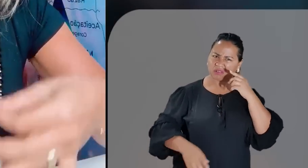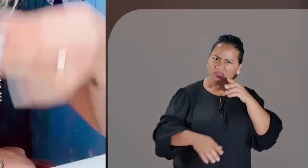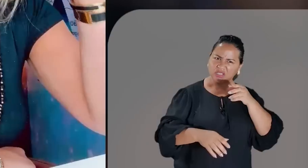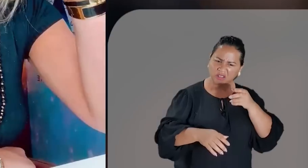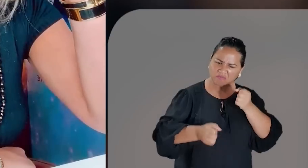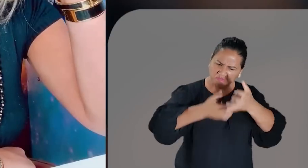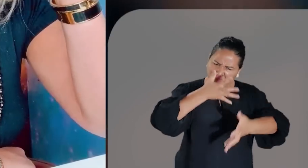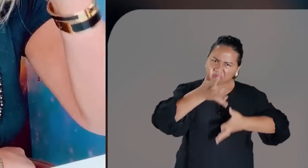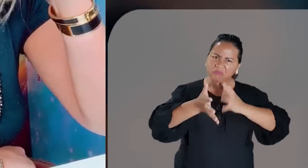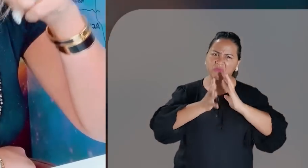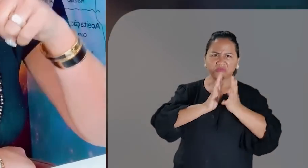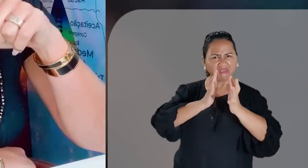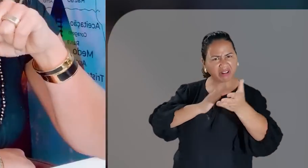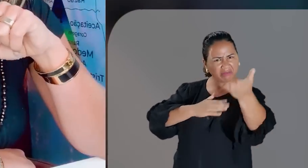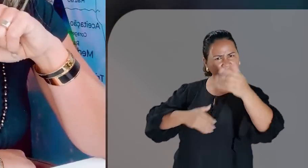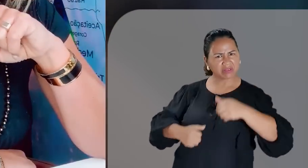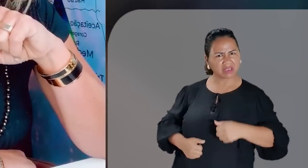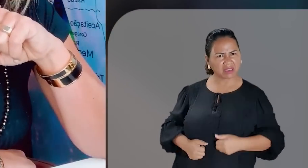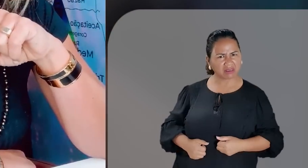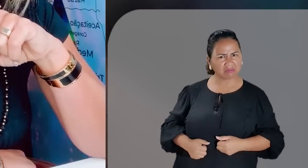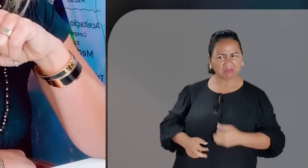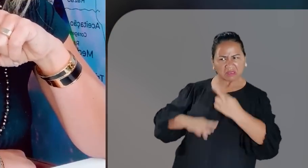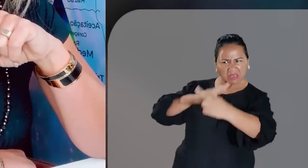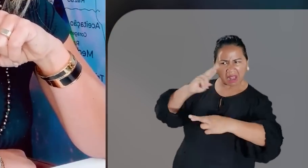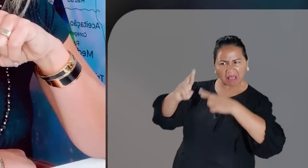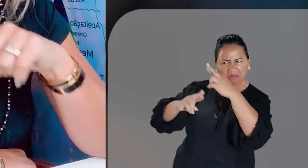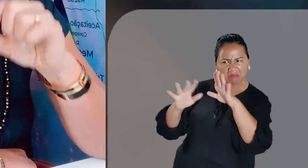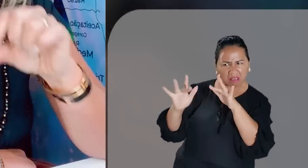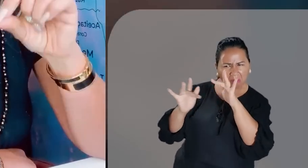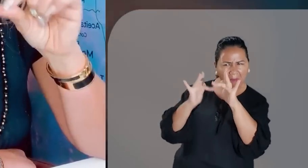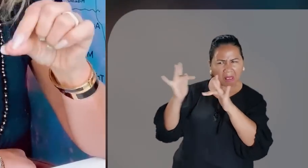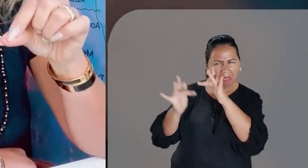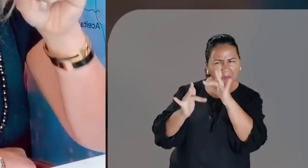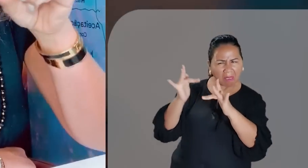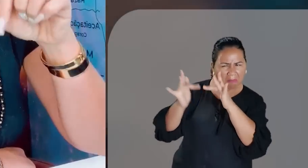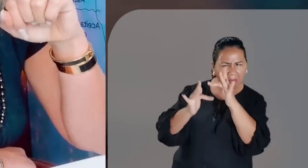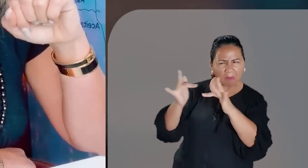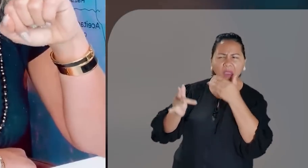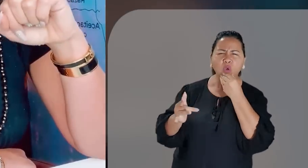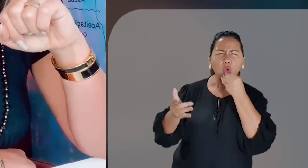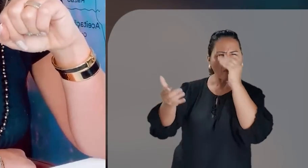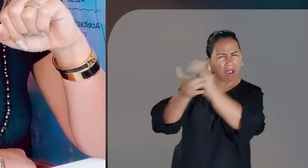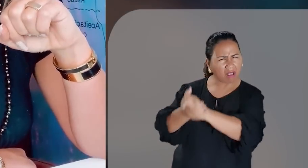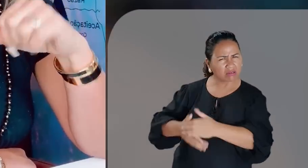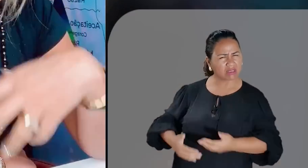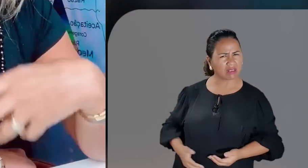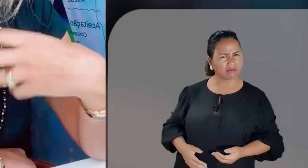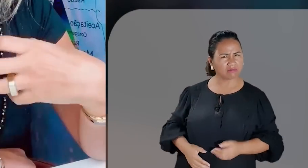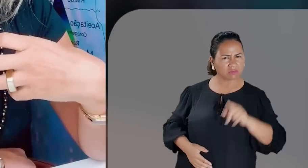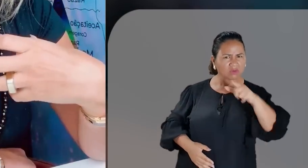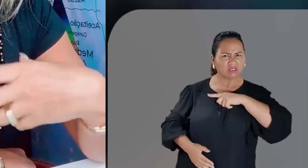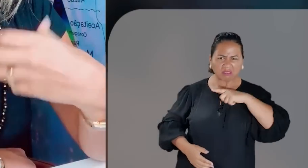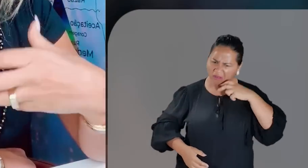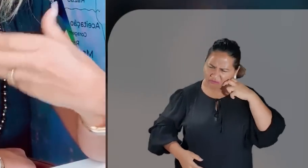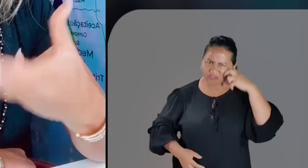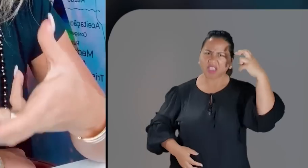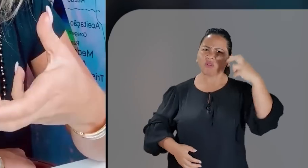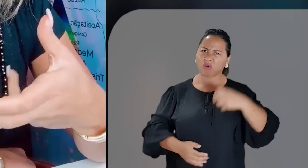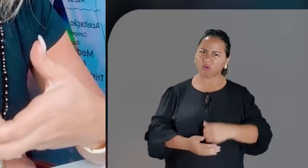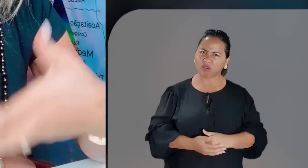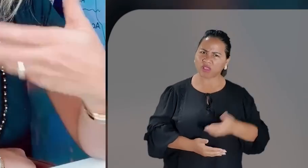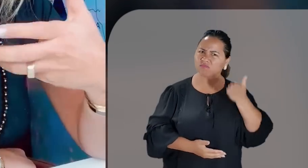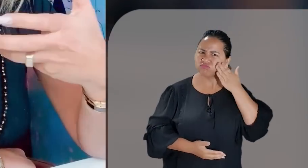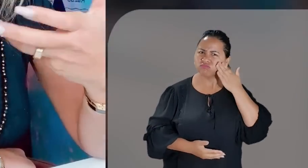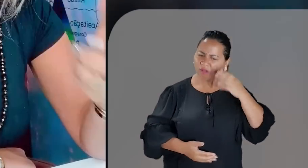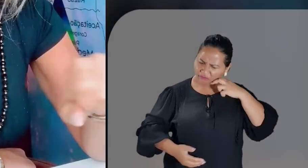espero que eu esteja falando com você que se relaciona com um homem casado. Que vergonha que o mundo tem de você. Uma vergonha que você tem que acordar e dormir,